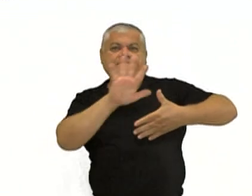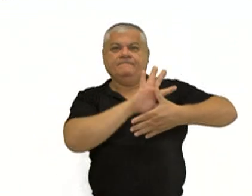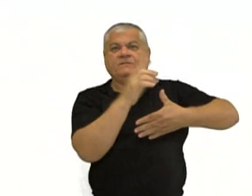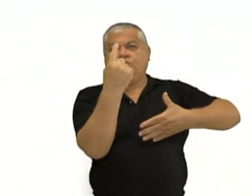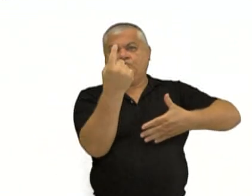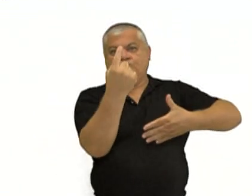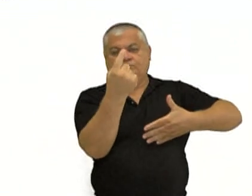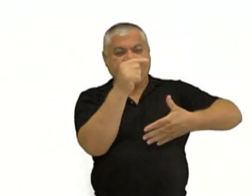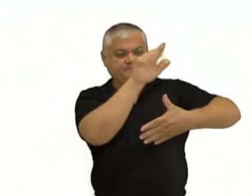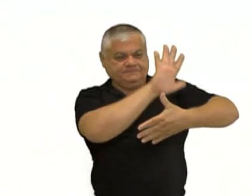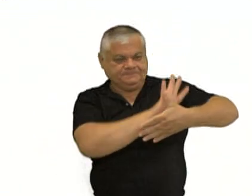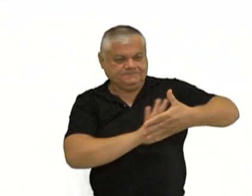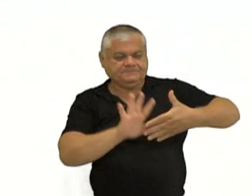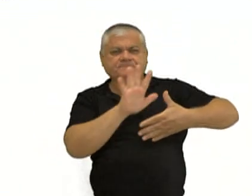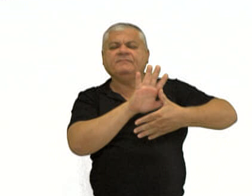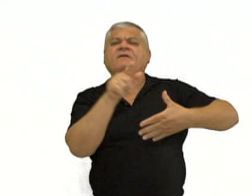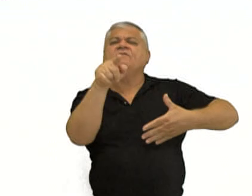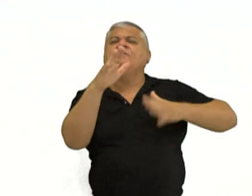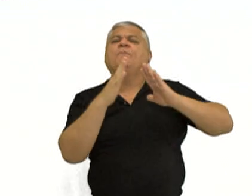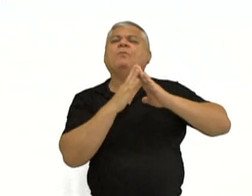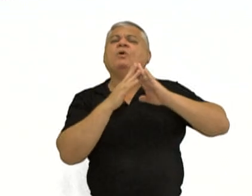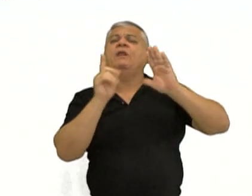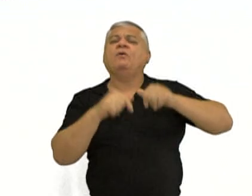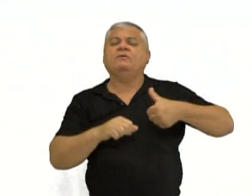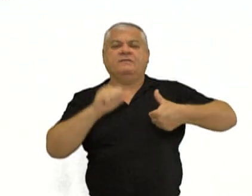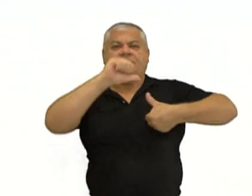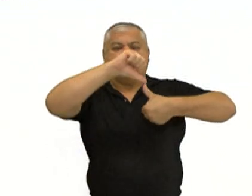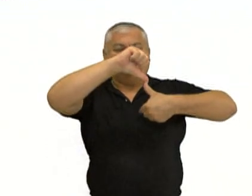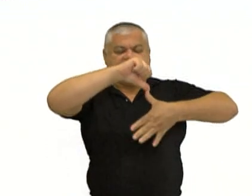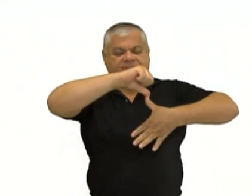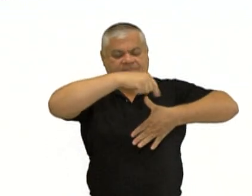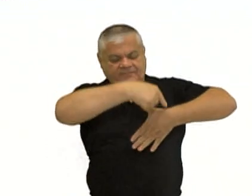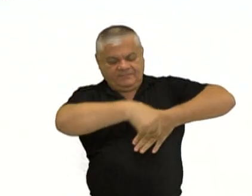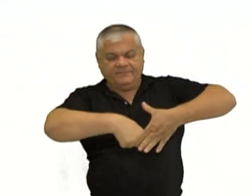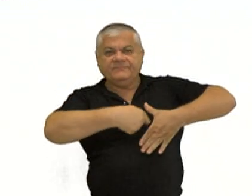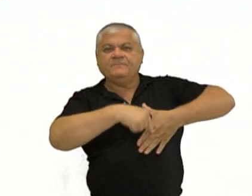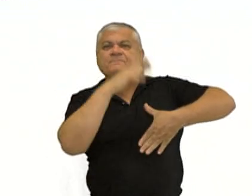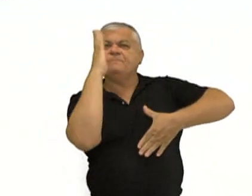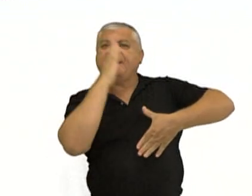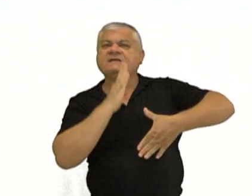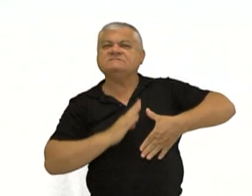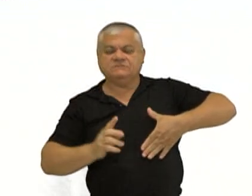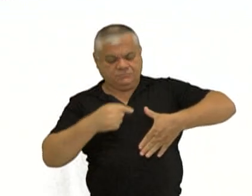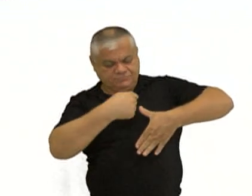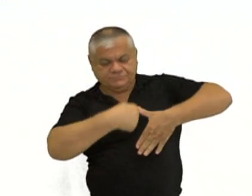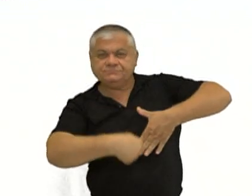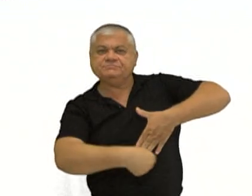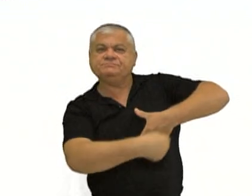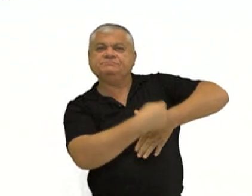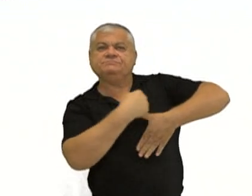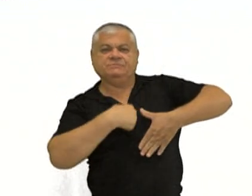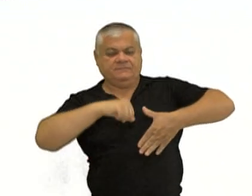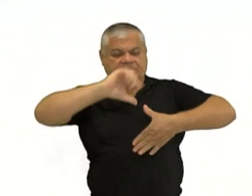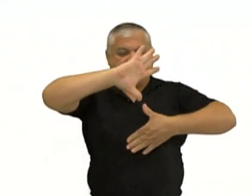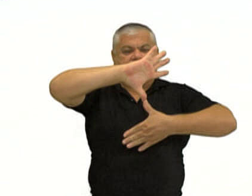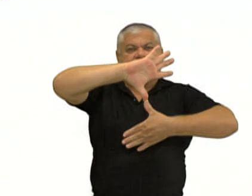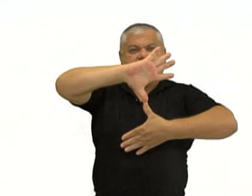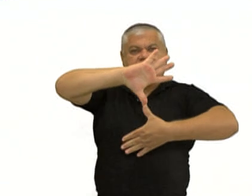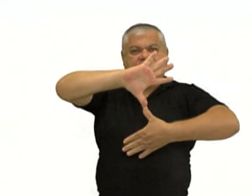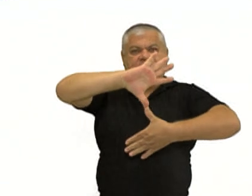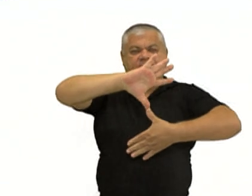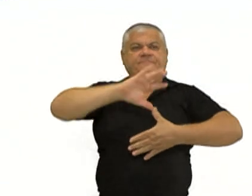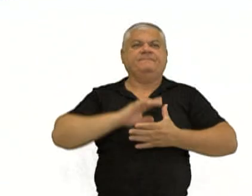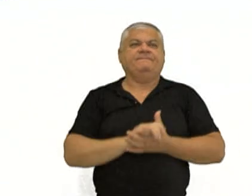qual parte do continente que eu moro? Ah, eu moro na América do Sul. Mas o continente inteiro se chama